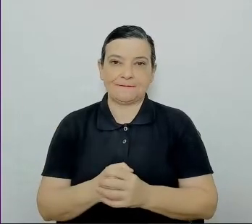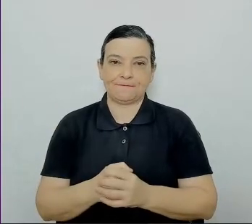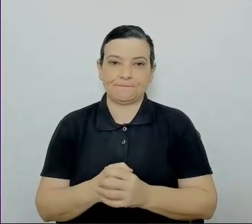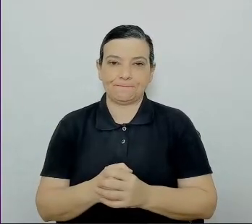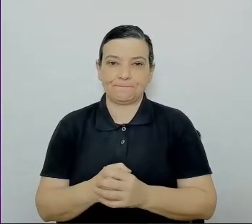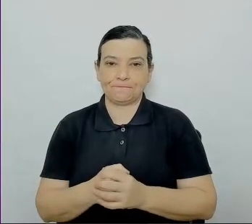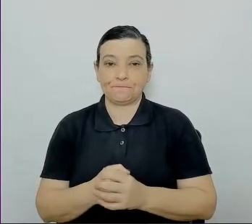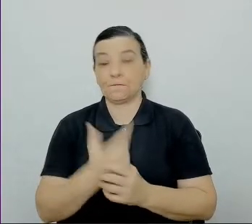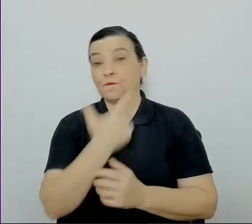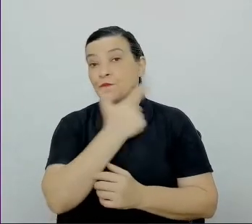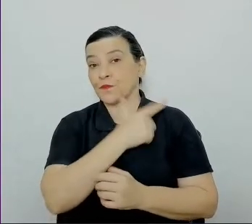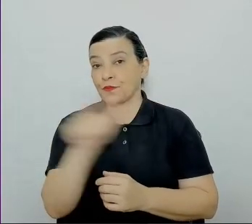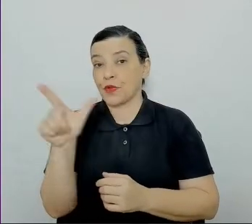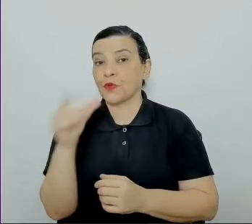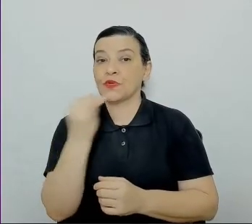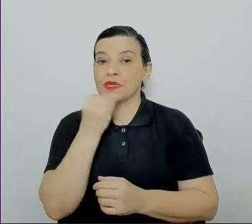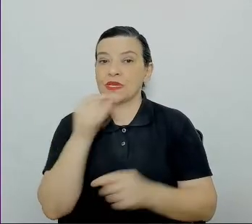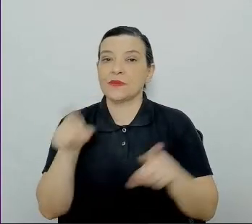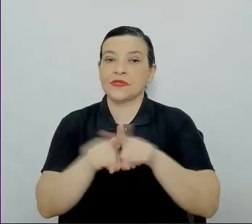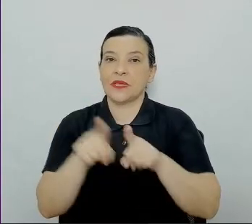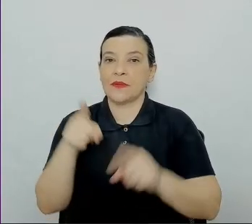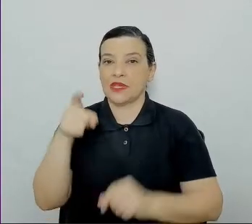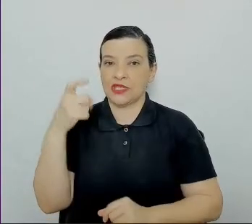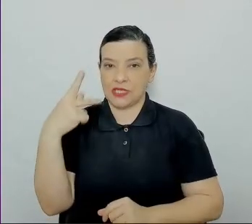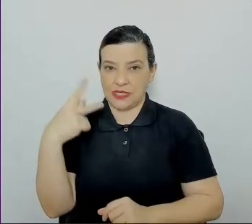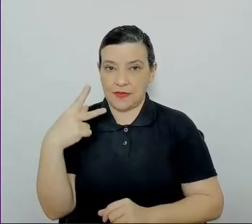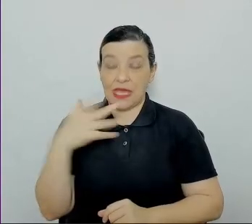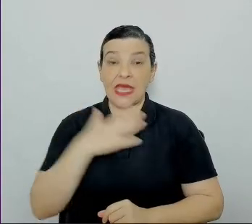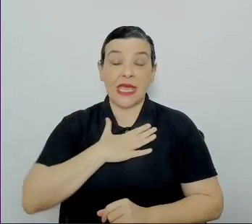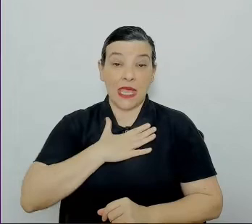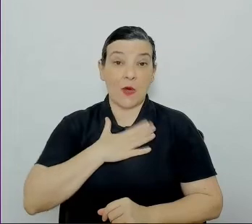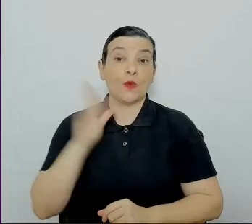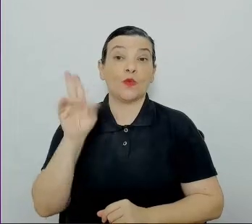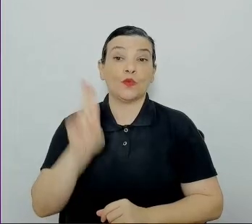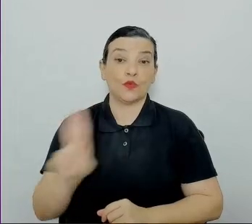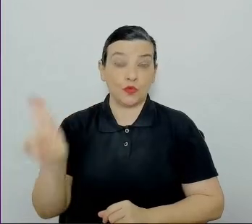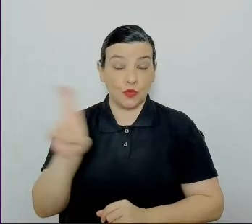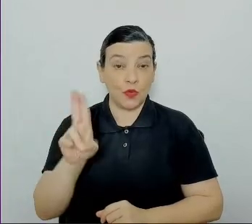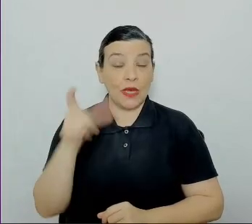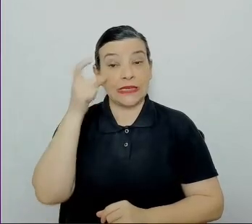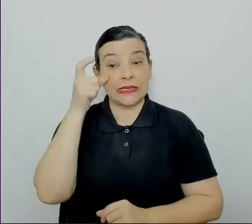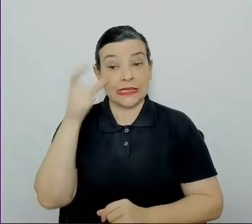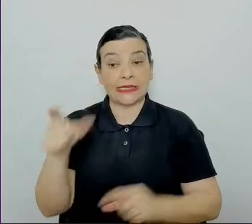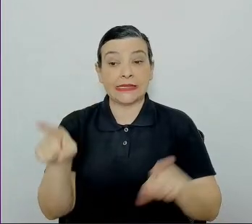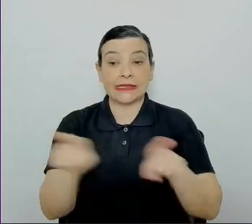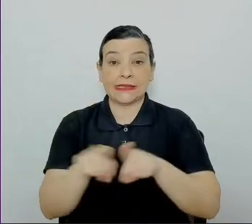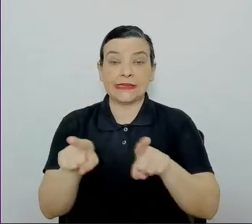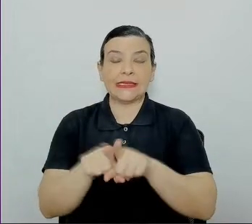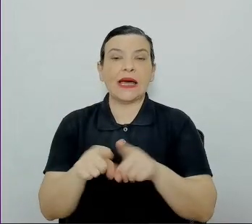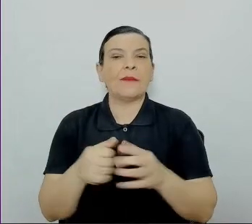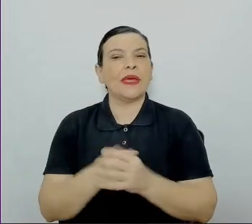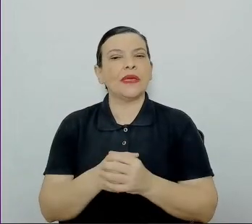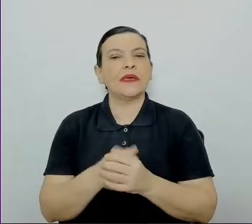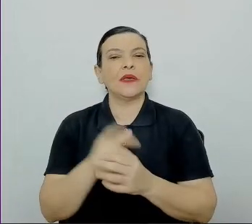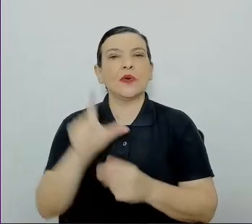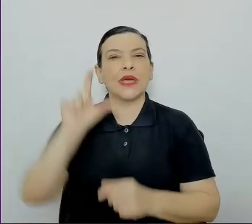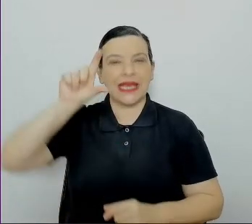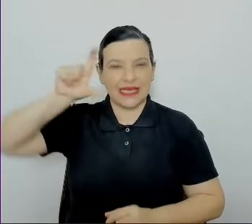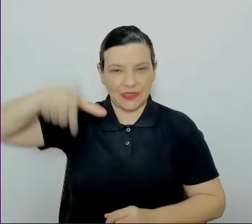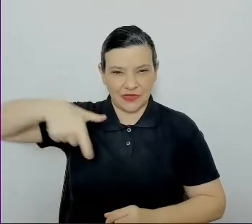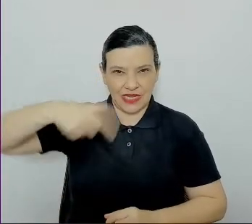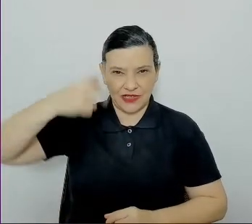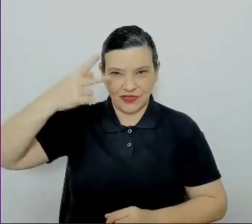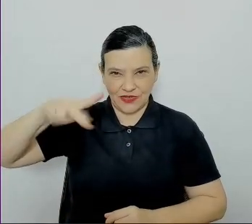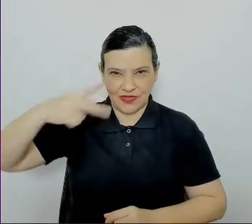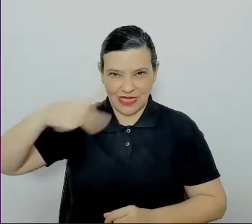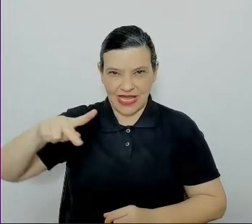Tem um outro exemplo da XP, eu vi como usuário, e eu acho que é um exemplo bem interessante. A XP lançou o cartão de crédito deles,